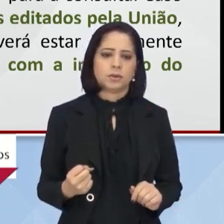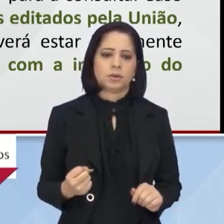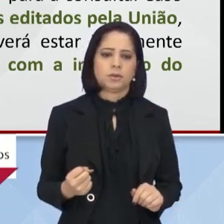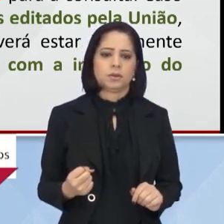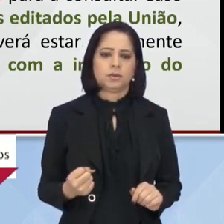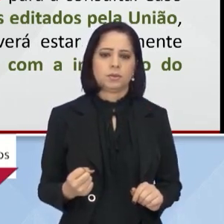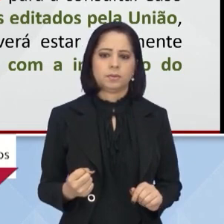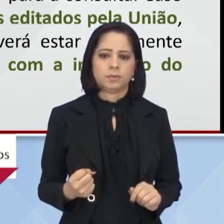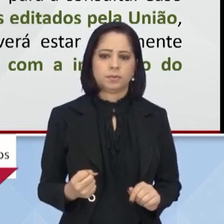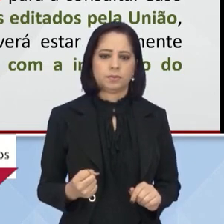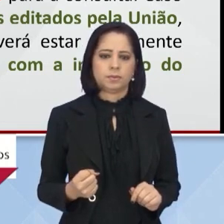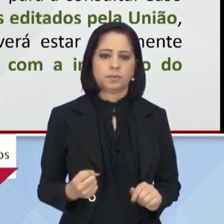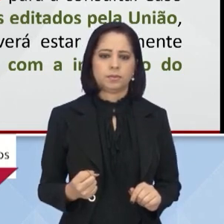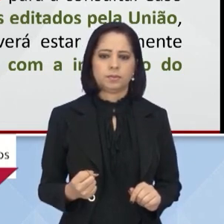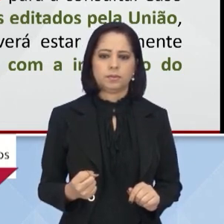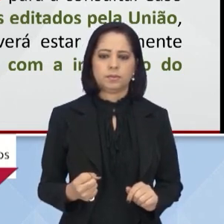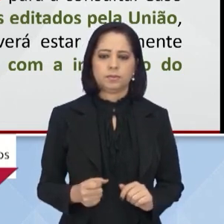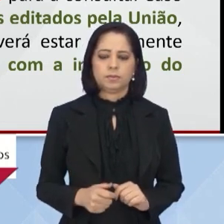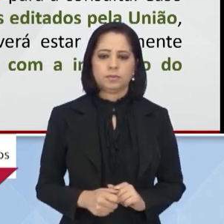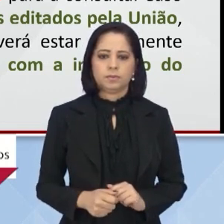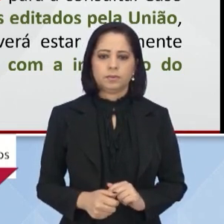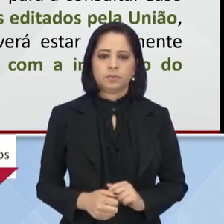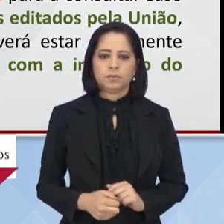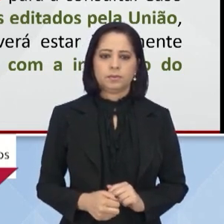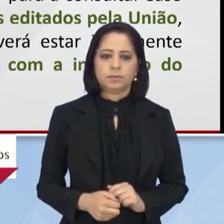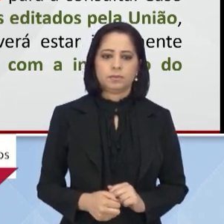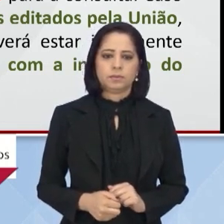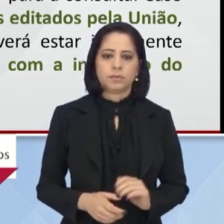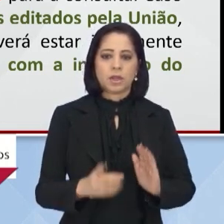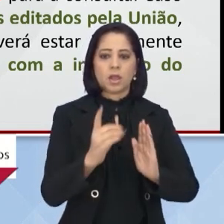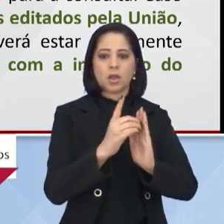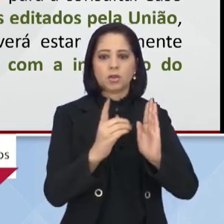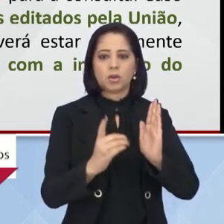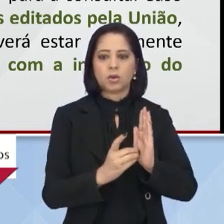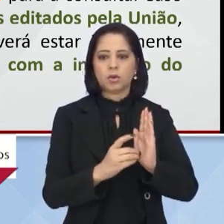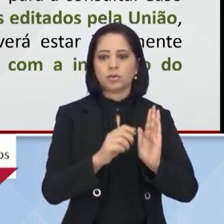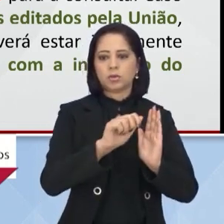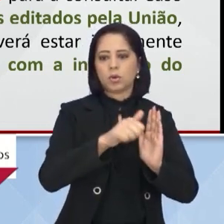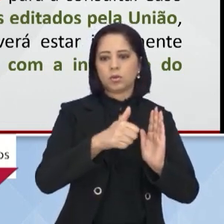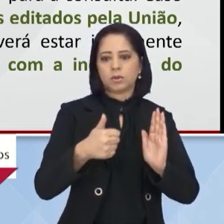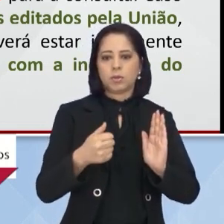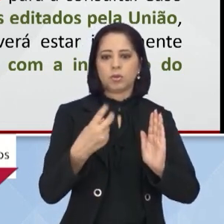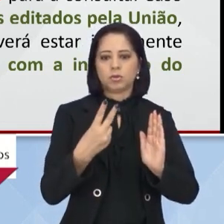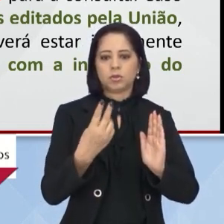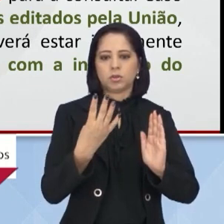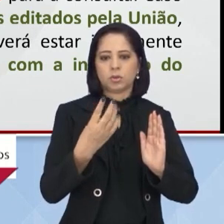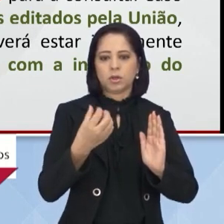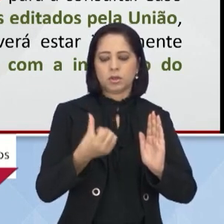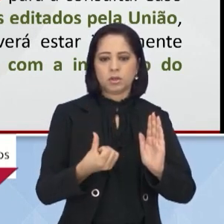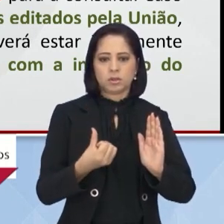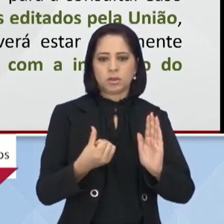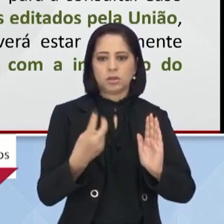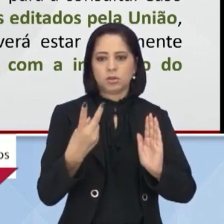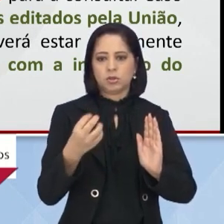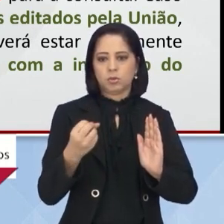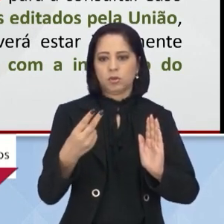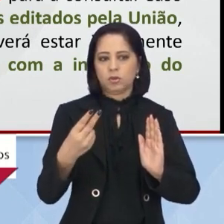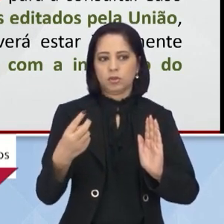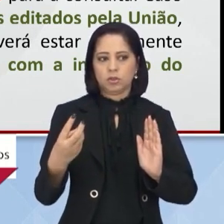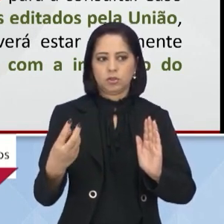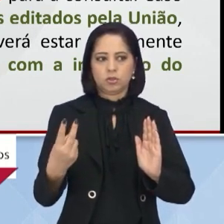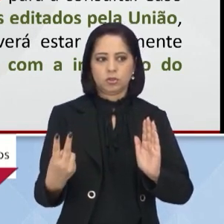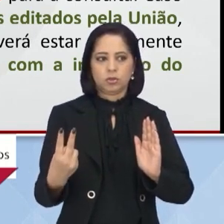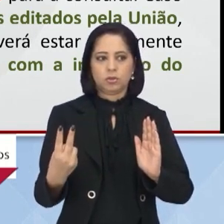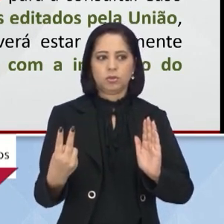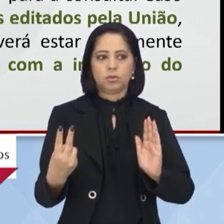eh deixa eu ver aqui decreto 11246 de 22 que são as regras de atuação do agente